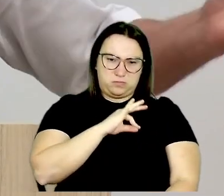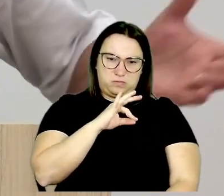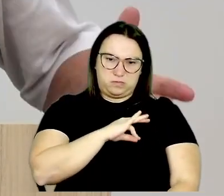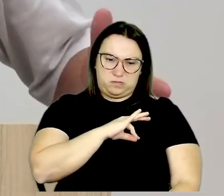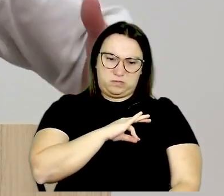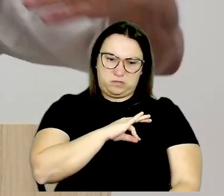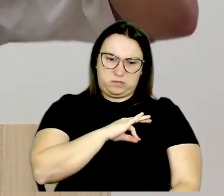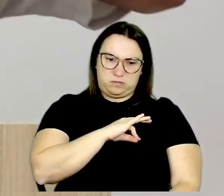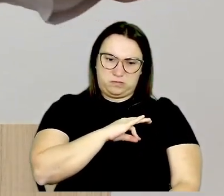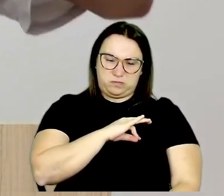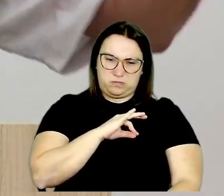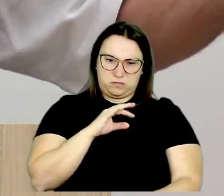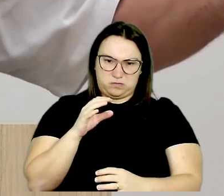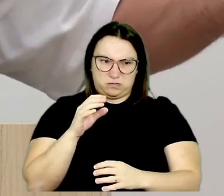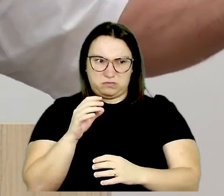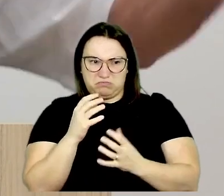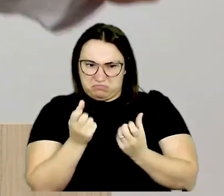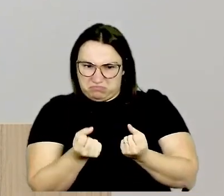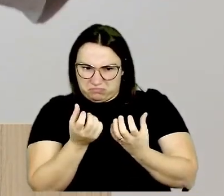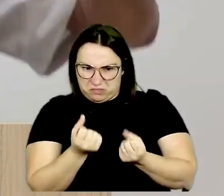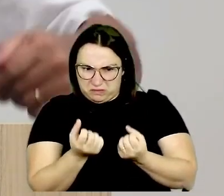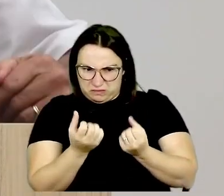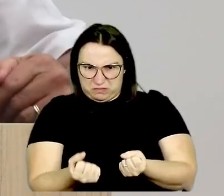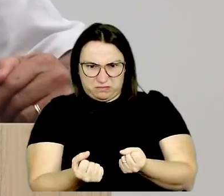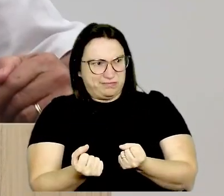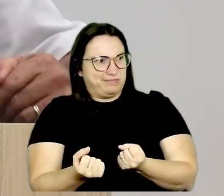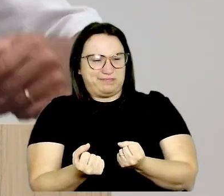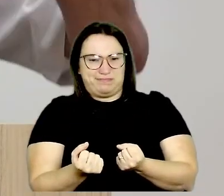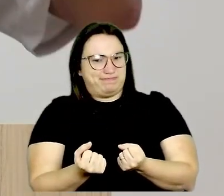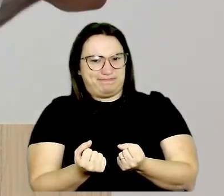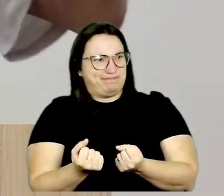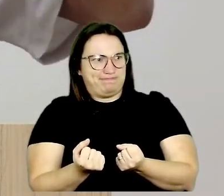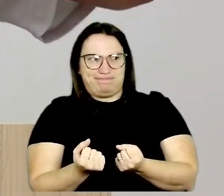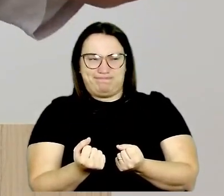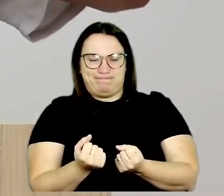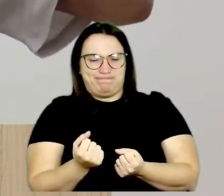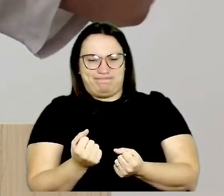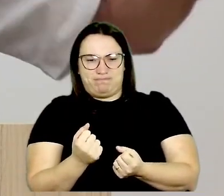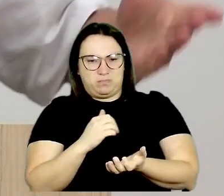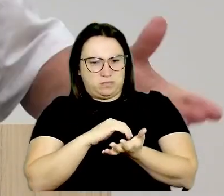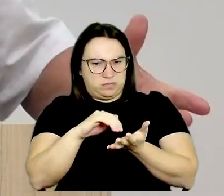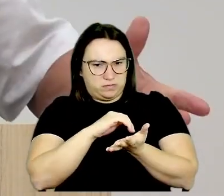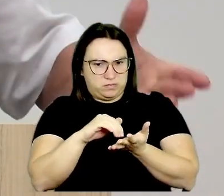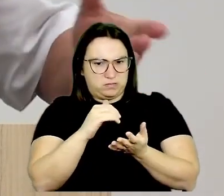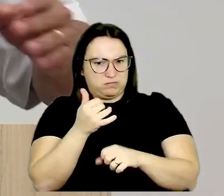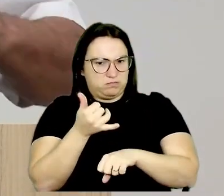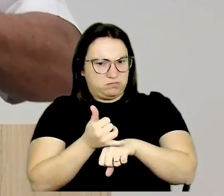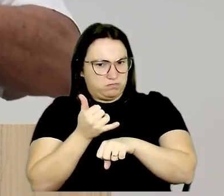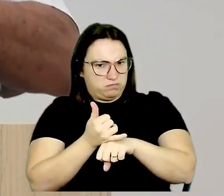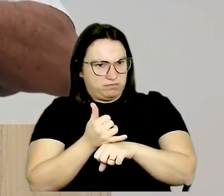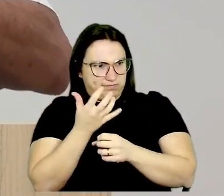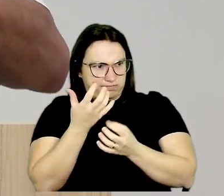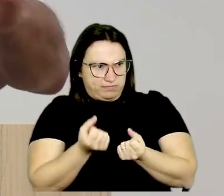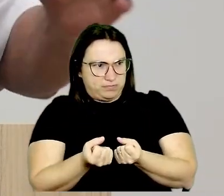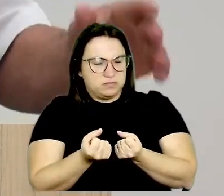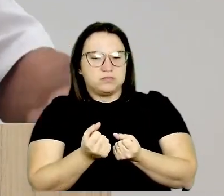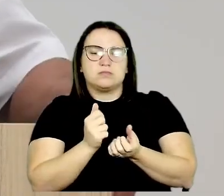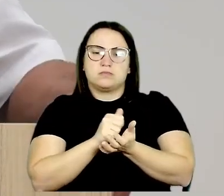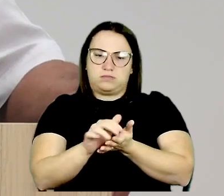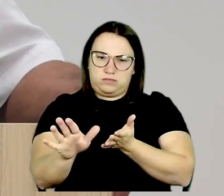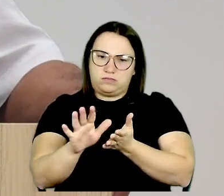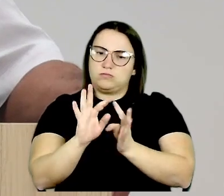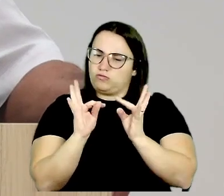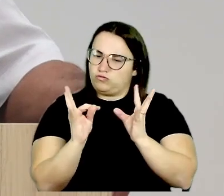está sendo conivente, coisa que o senhor não disse, mas que o secretário está sendo e que o seu chefe imediato está sendo, tem que ser exonerar todo